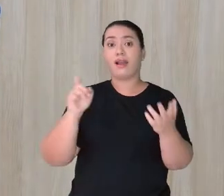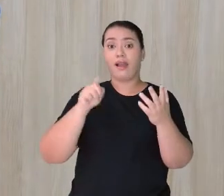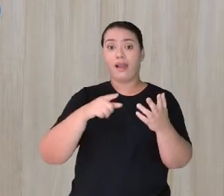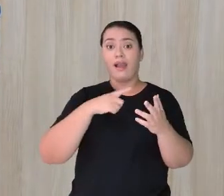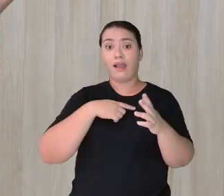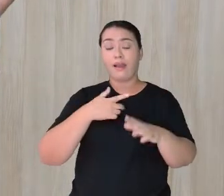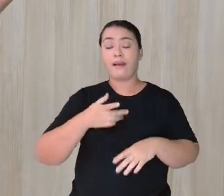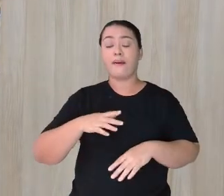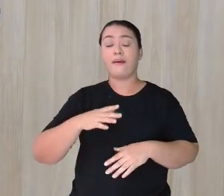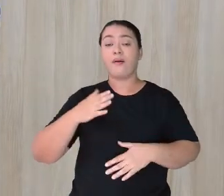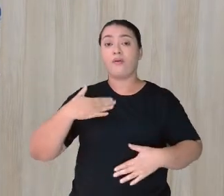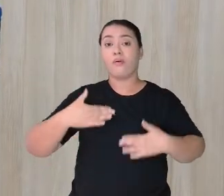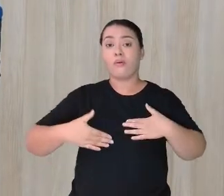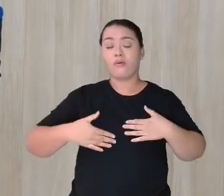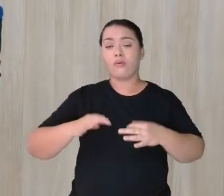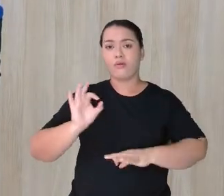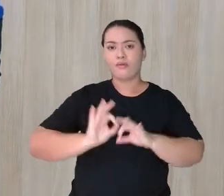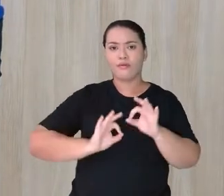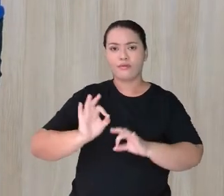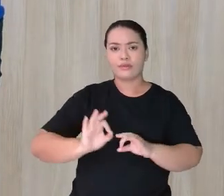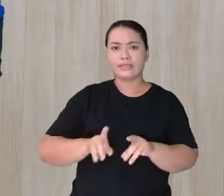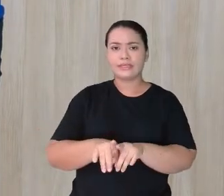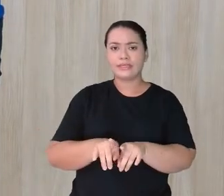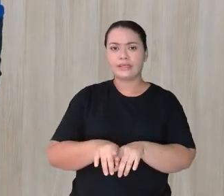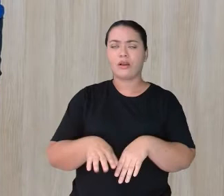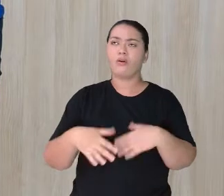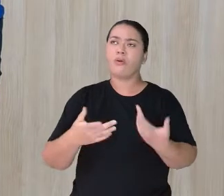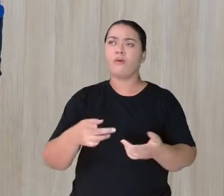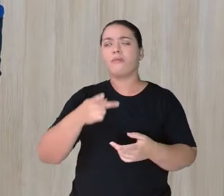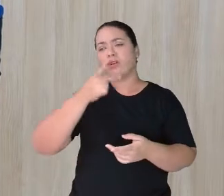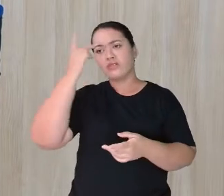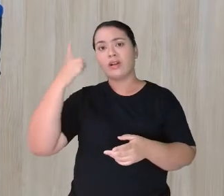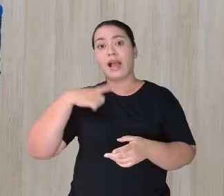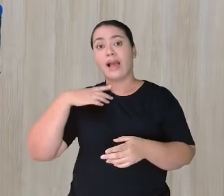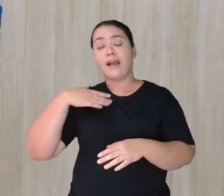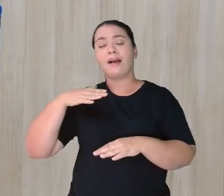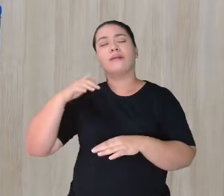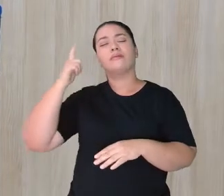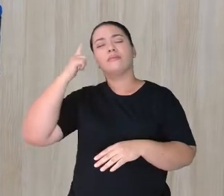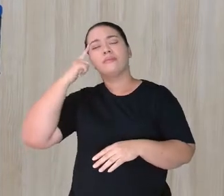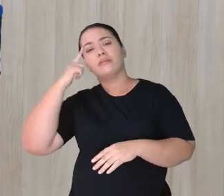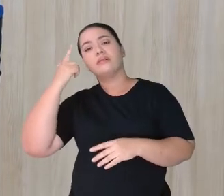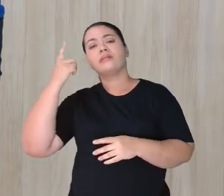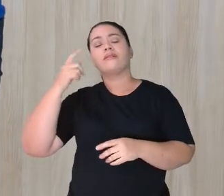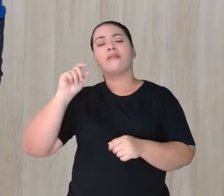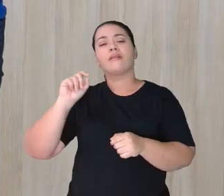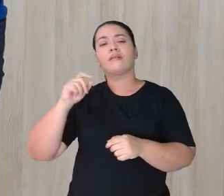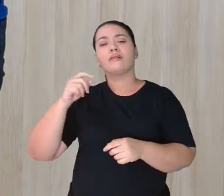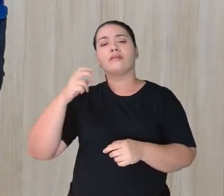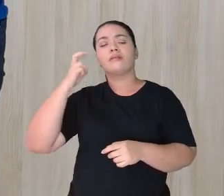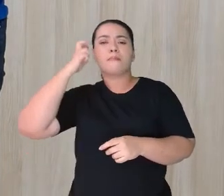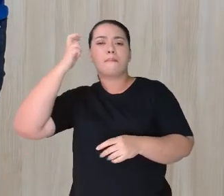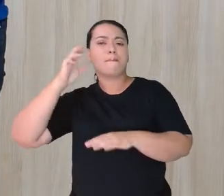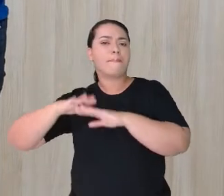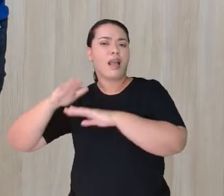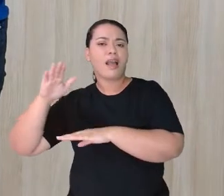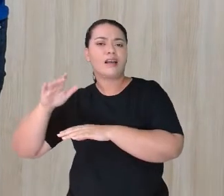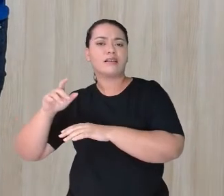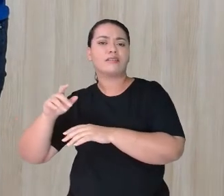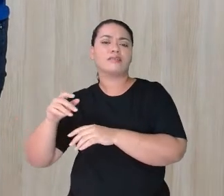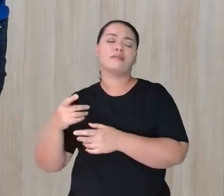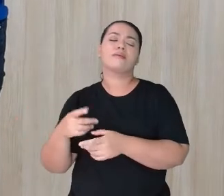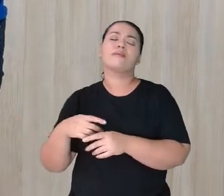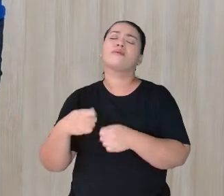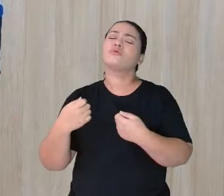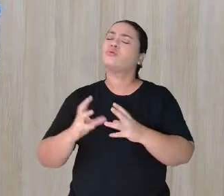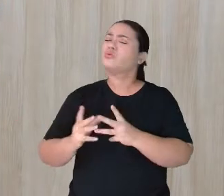mais o preparo físico, existem pessoas que é mais a memória. Então, tudo isso é importante que a gente também tenha uma alimentação